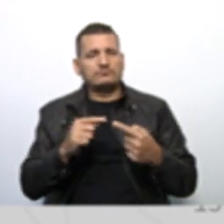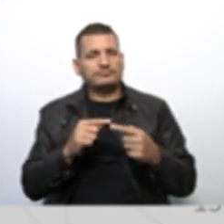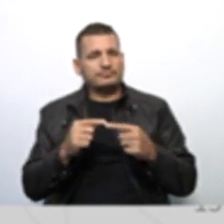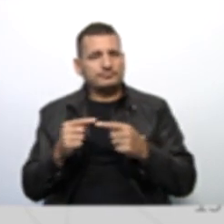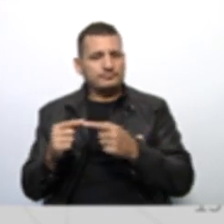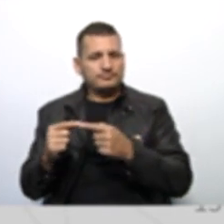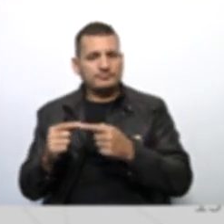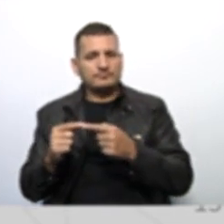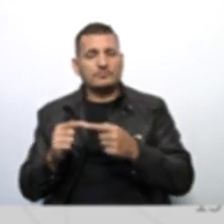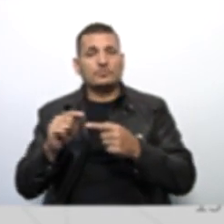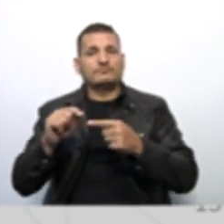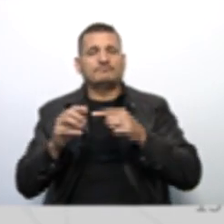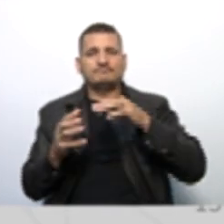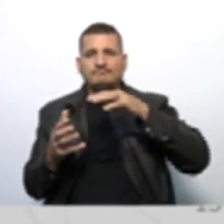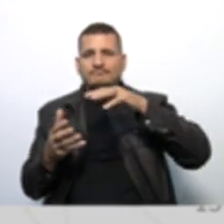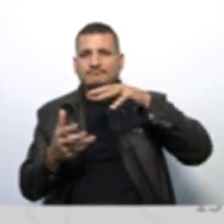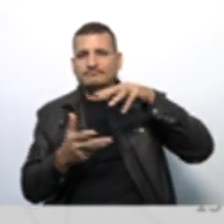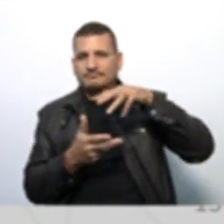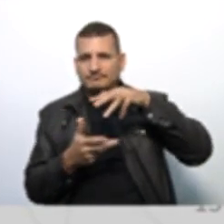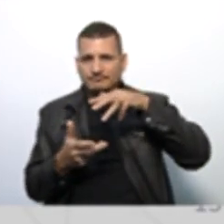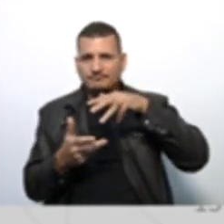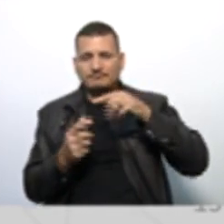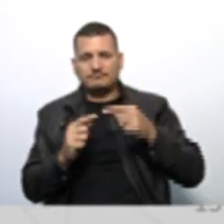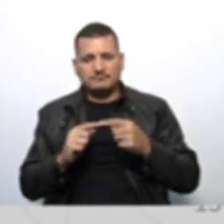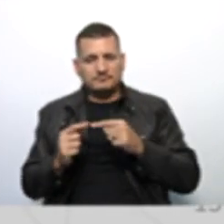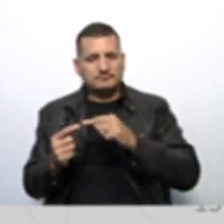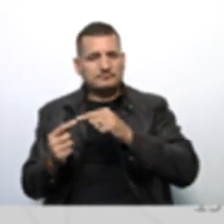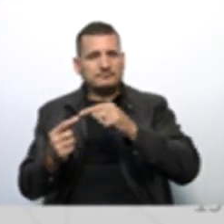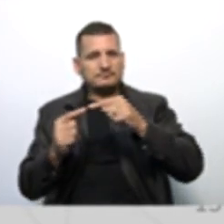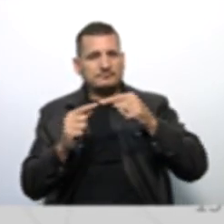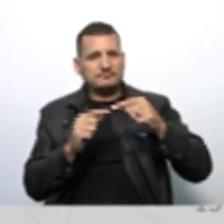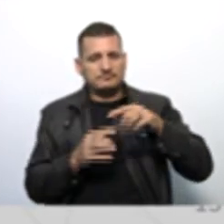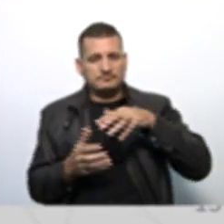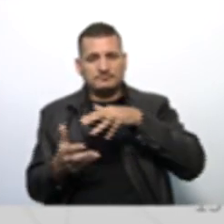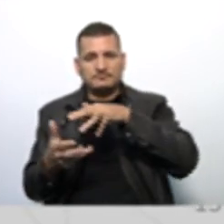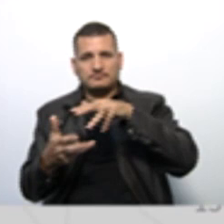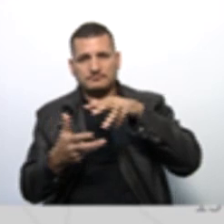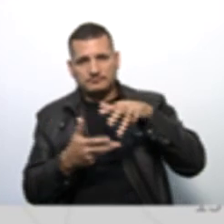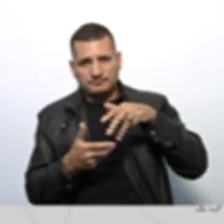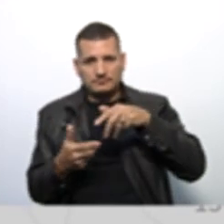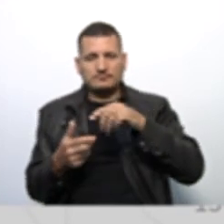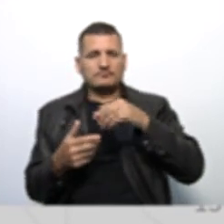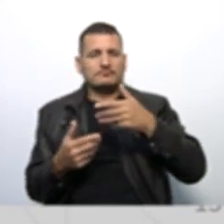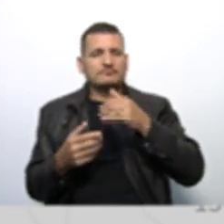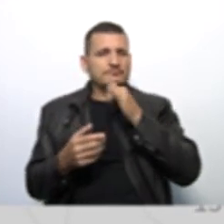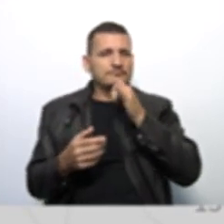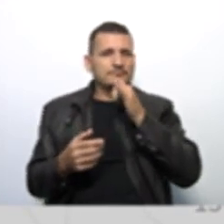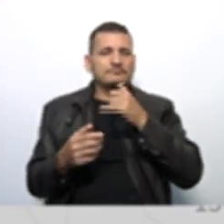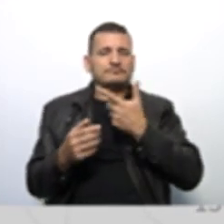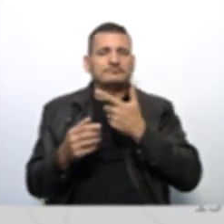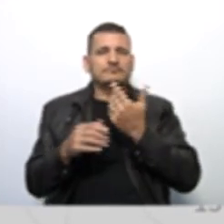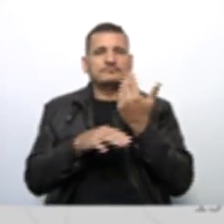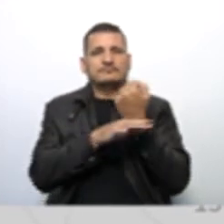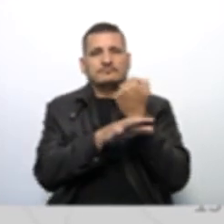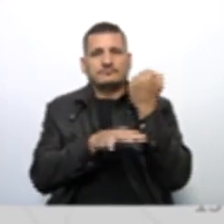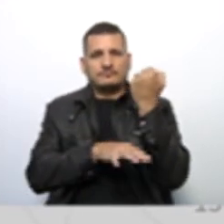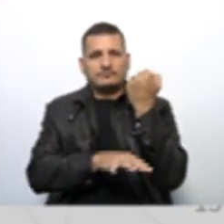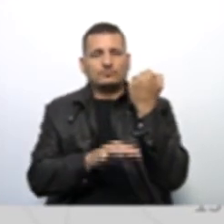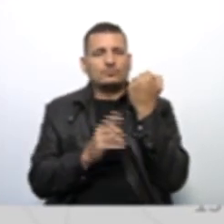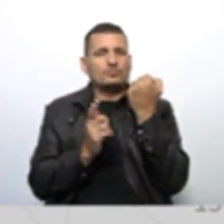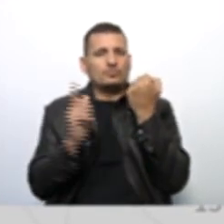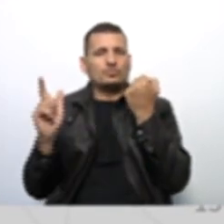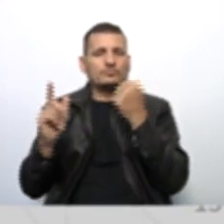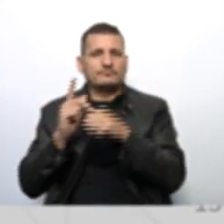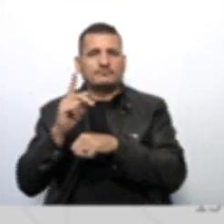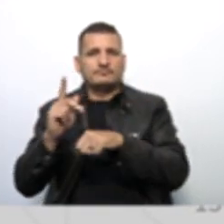escala mundial, pessoal. Ou seja, quando nós vamos acessar uma página localizada em um servidor em outra